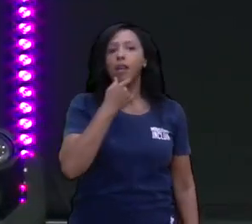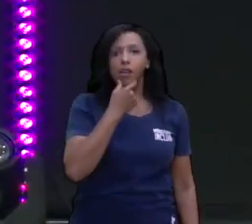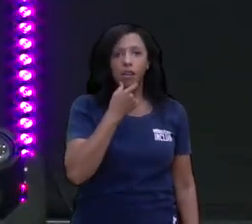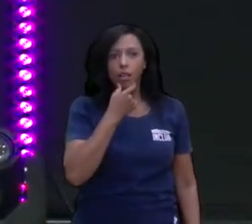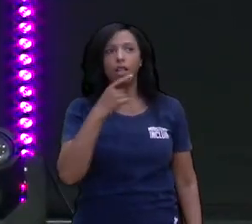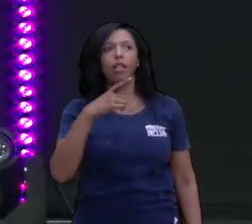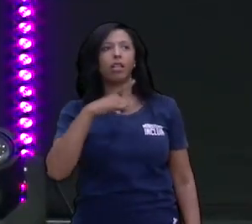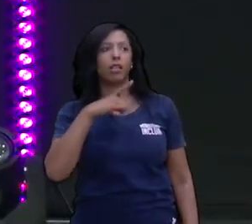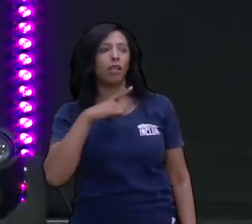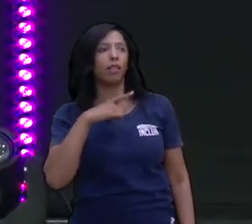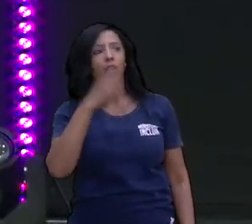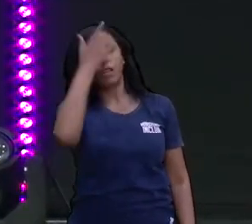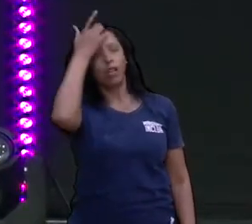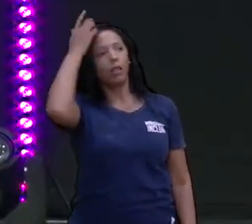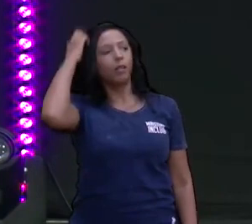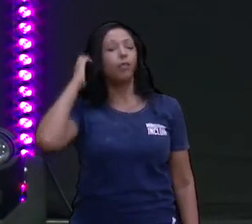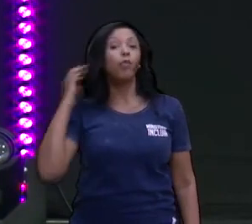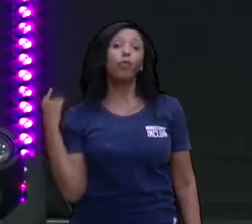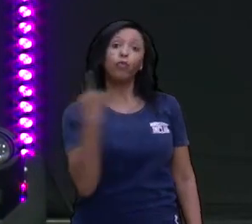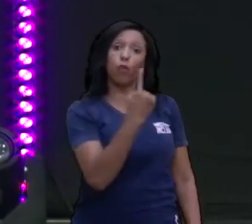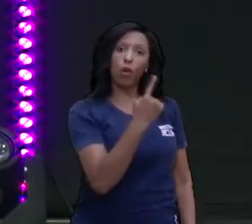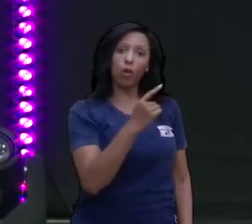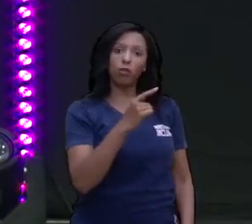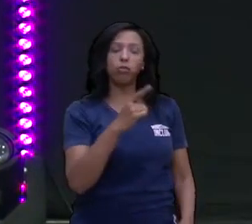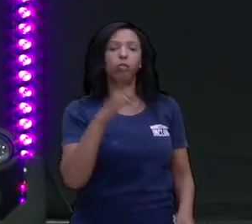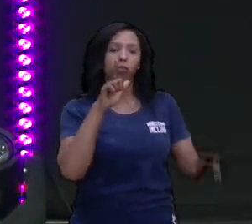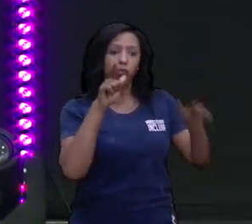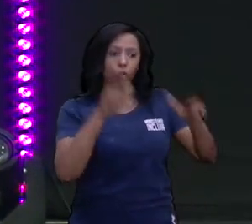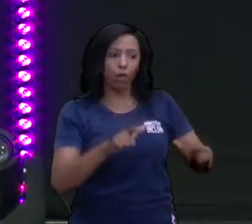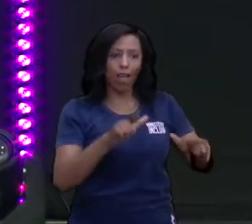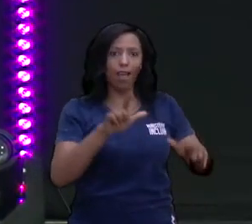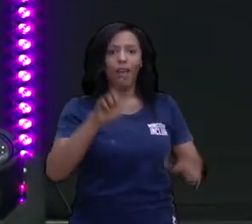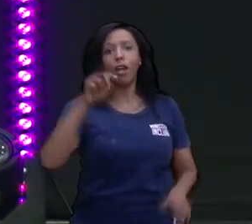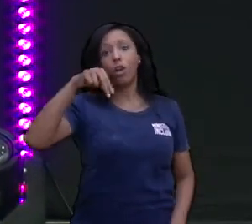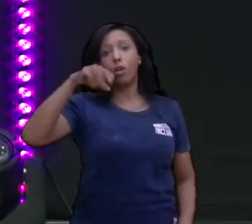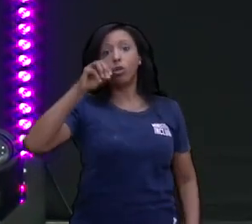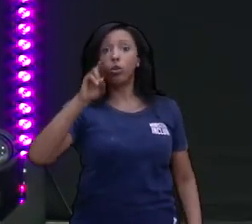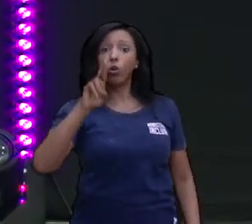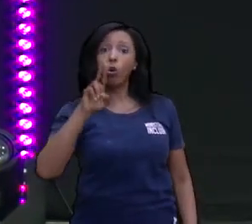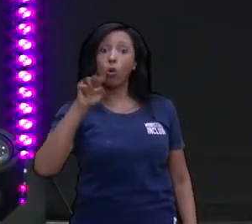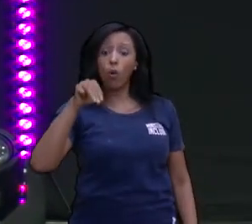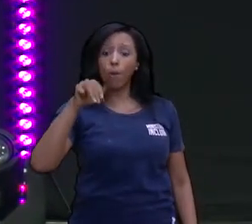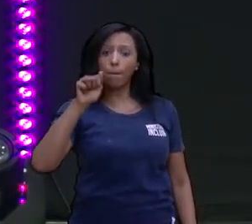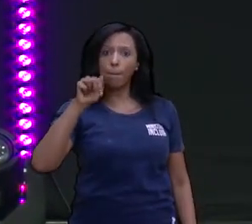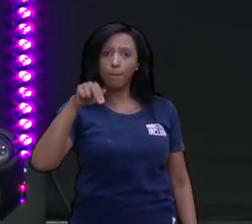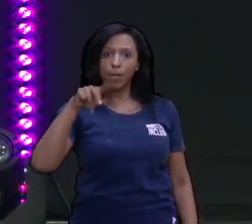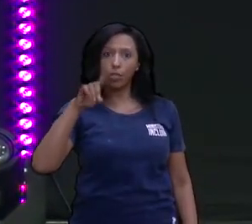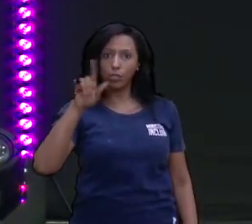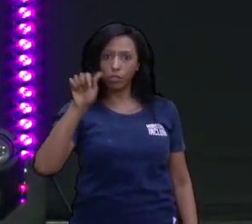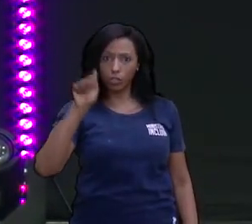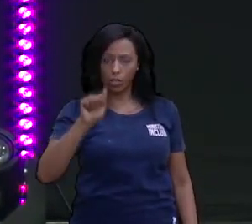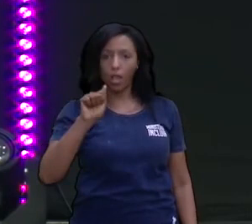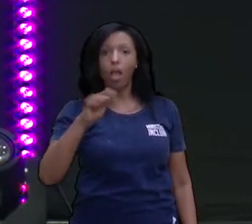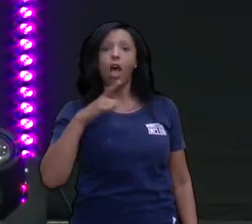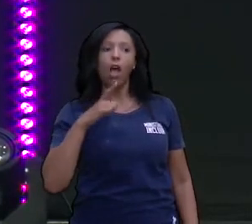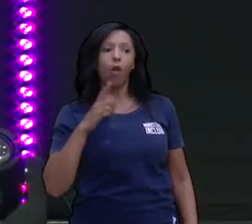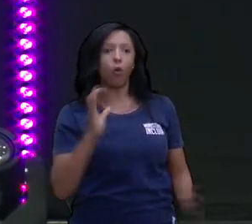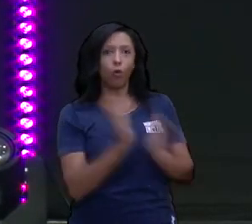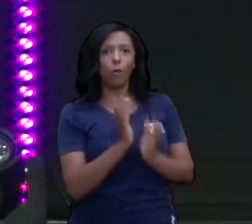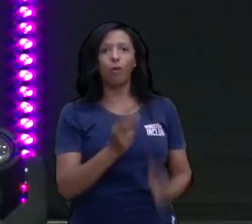isso acontecer no dia seis de Junho de 44 ali os nazistas viram que tinham perdido a